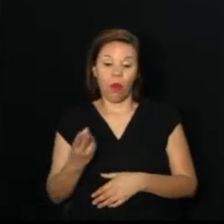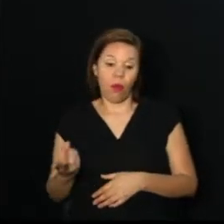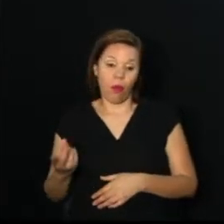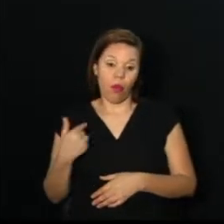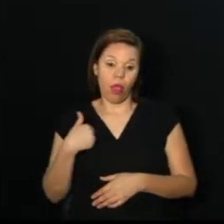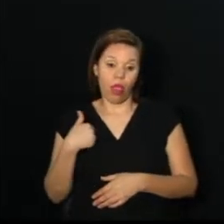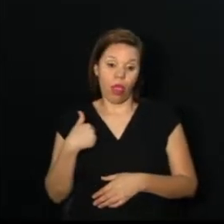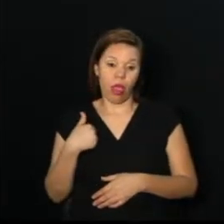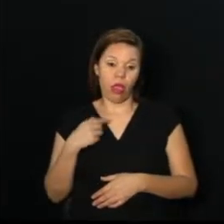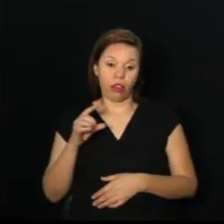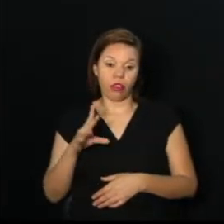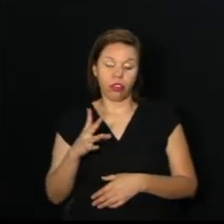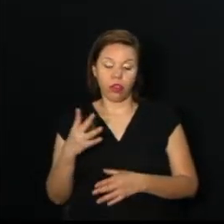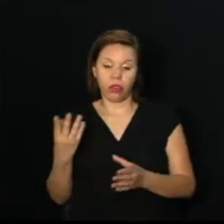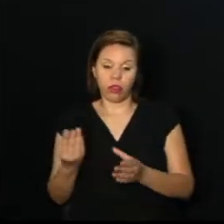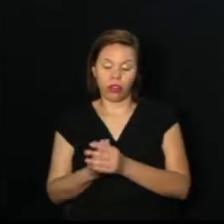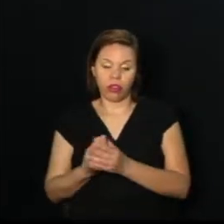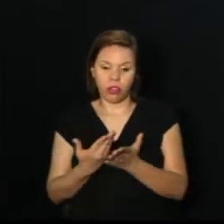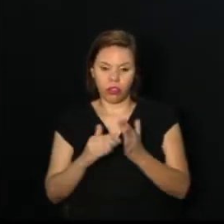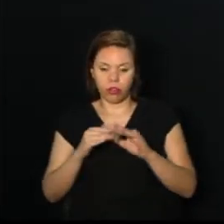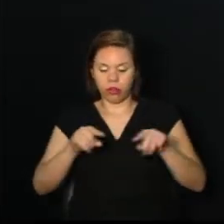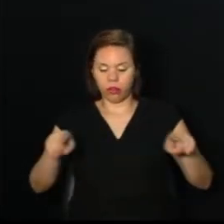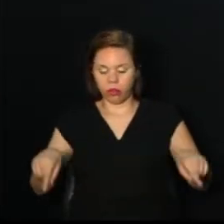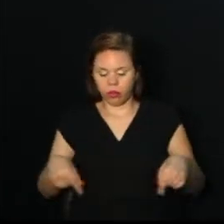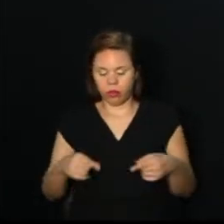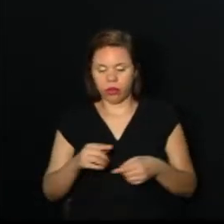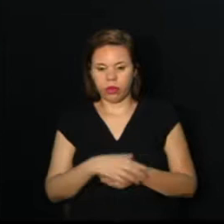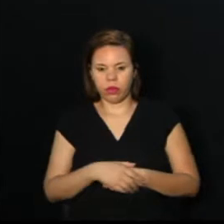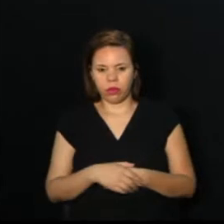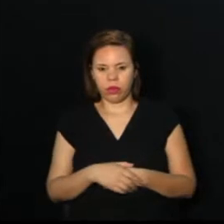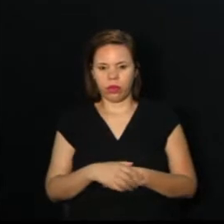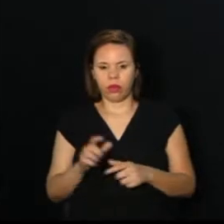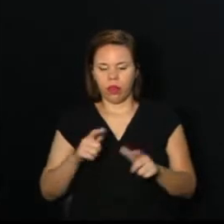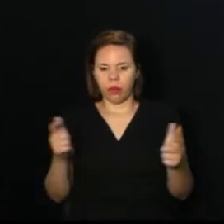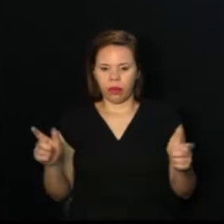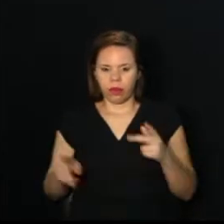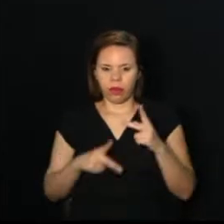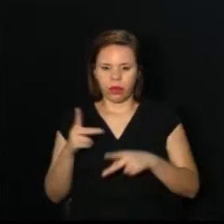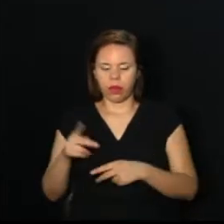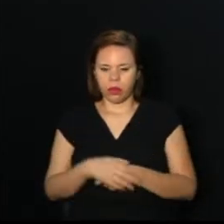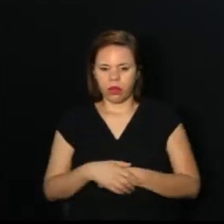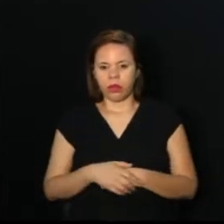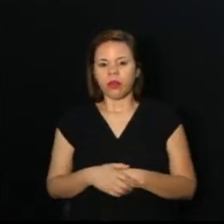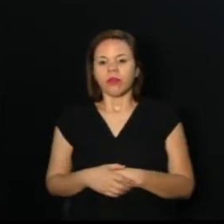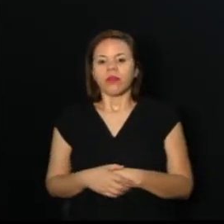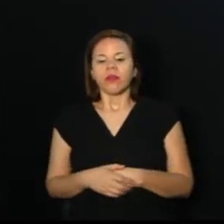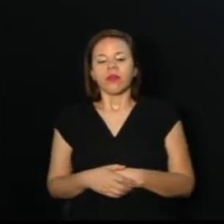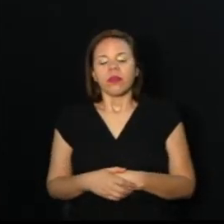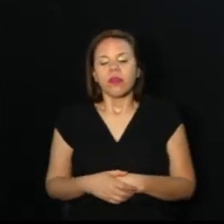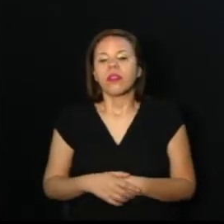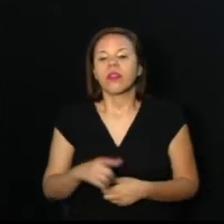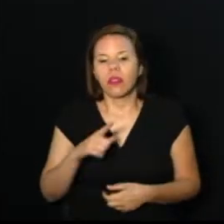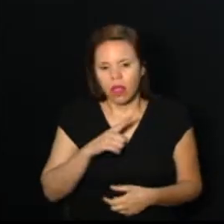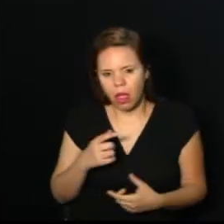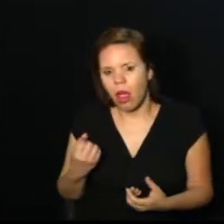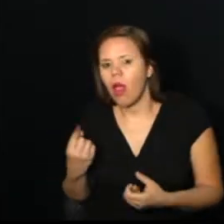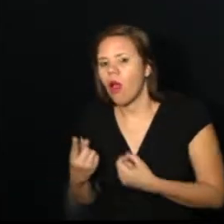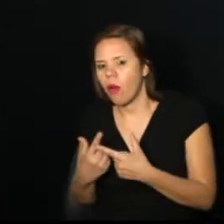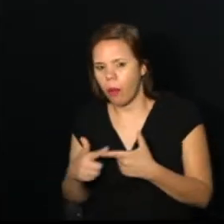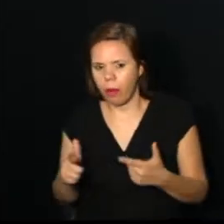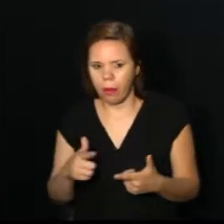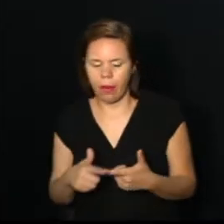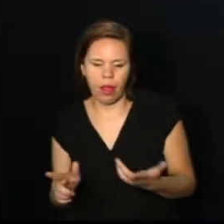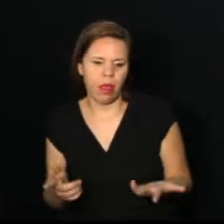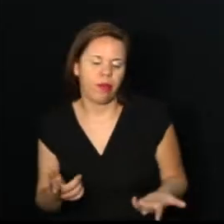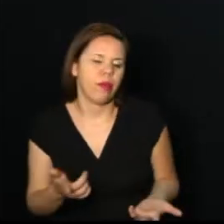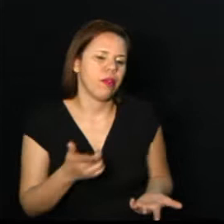sou segregado dentro de uma sala onde a maioria das pessoas tem problemas e